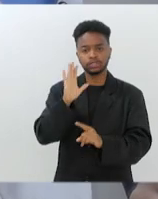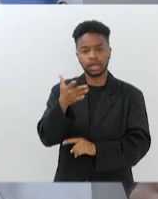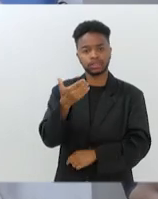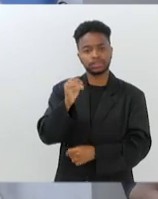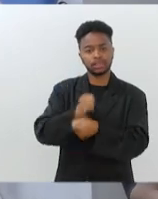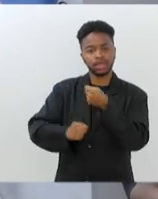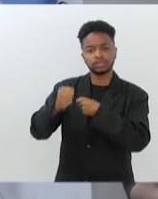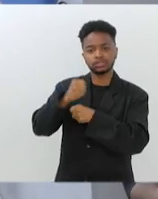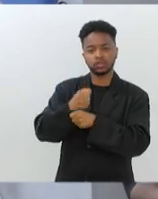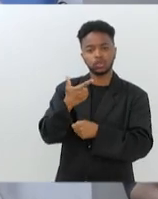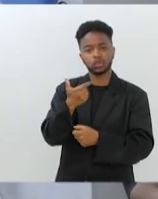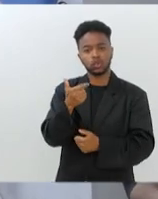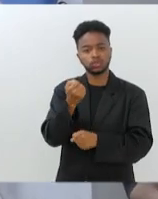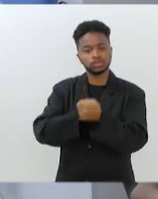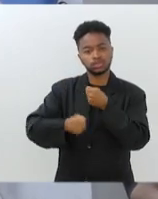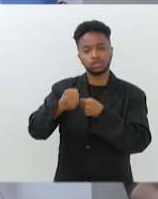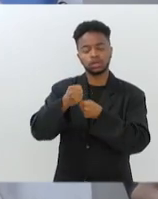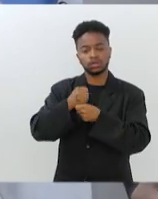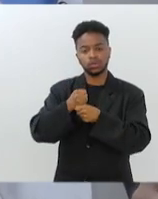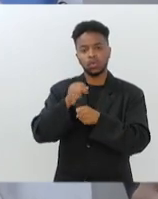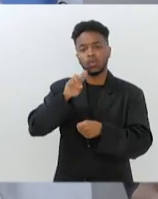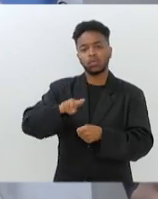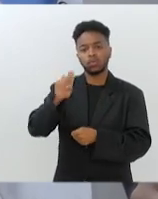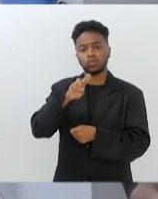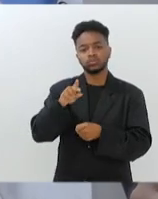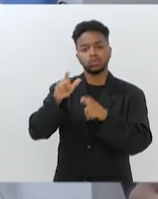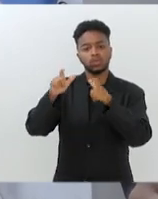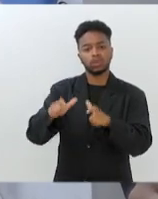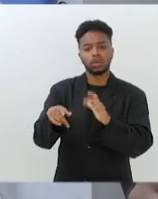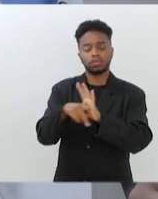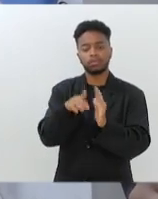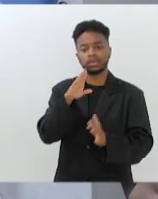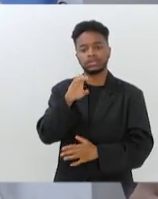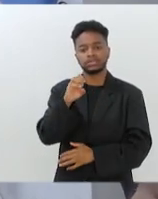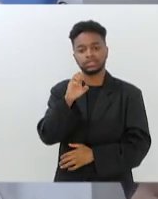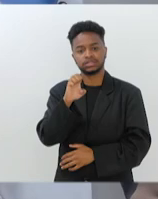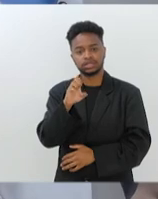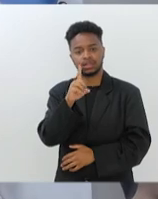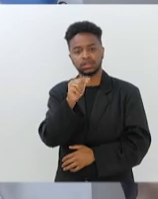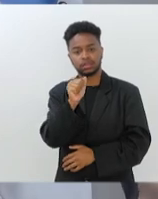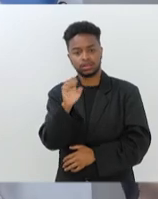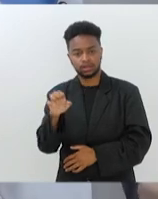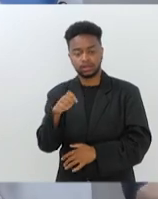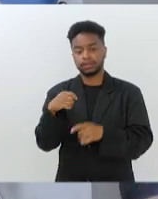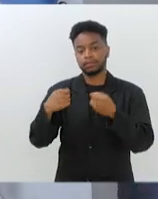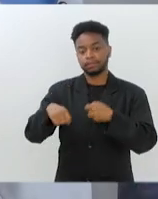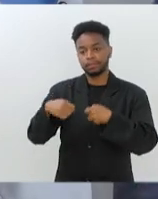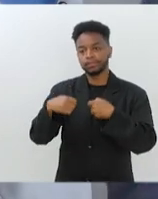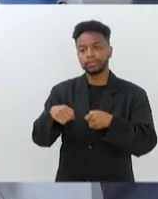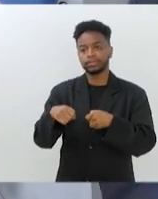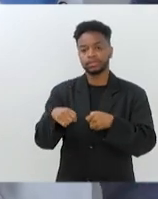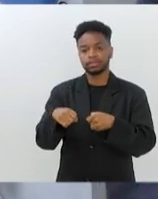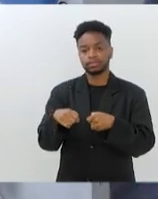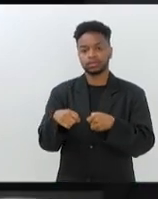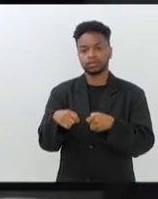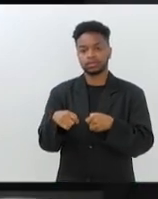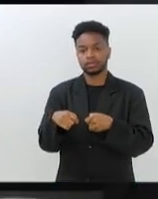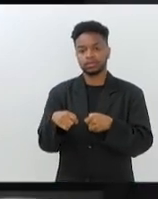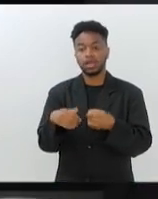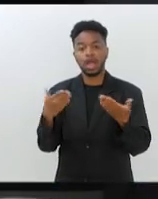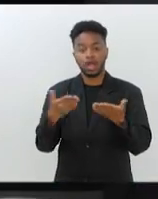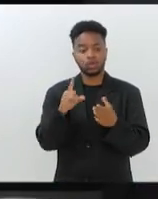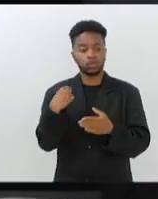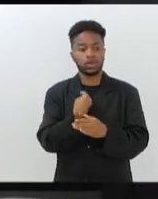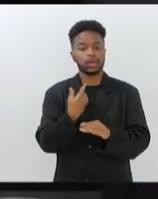anos 12 anos utilizando um imóvel do da Sedai que deveria tá E agora cedai tá na